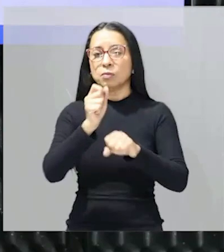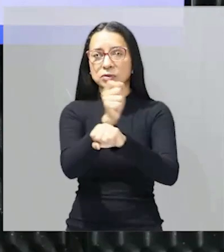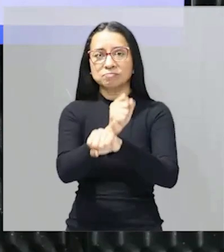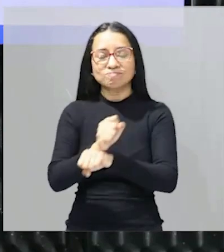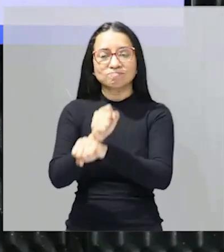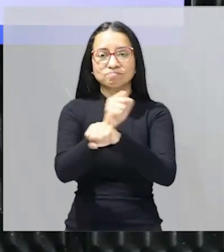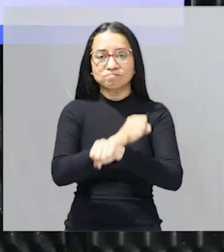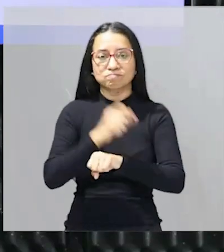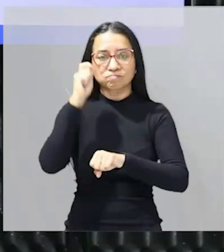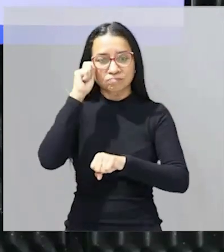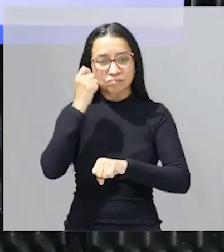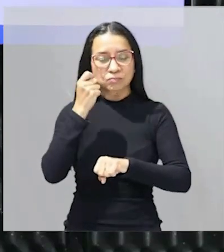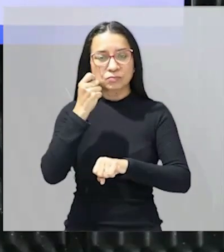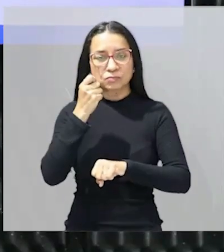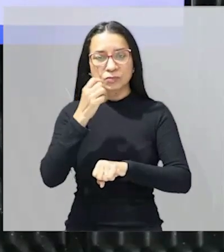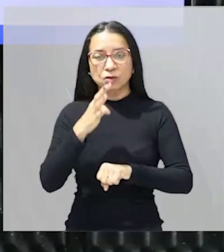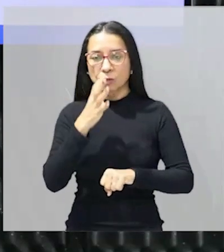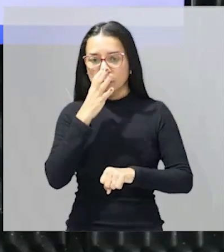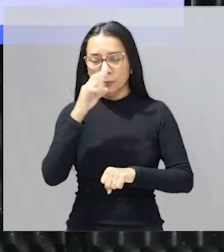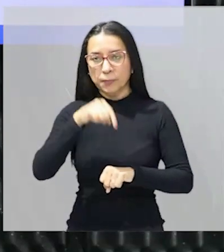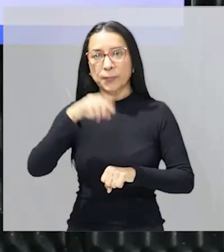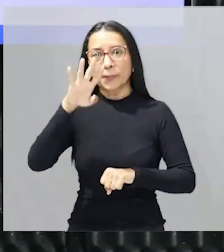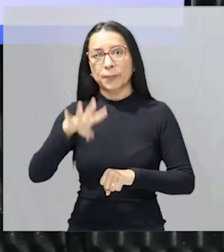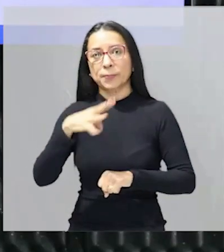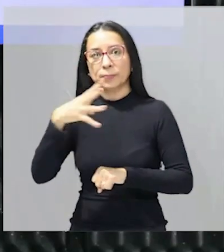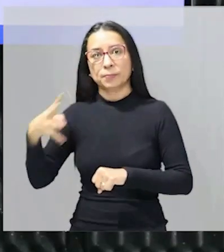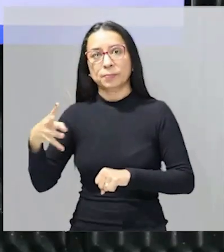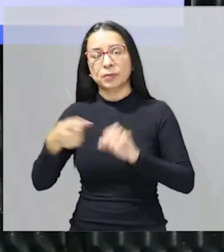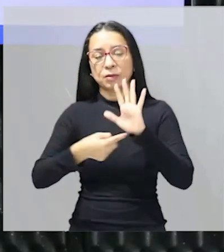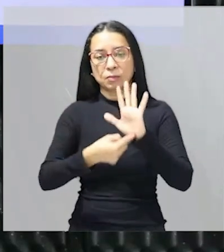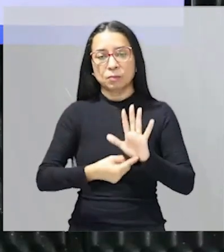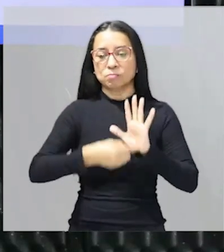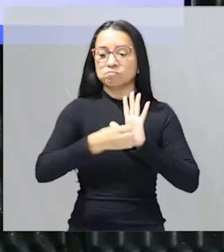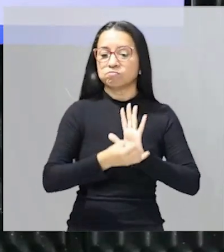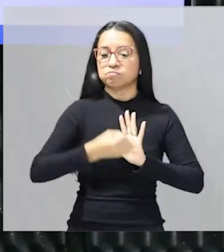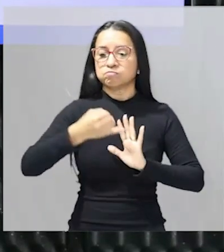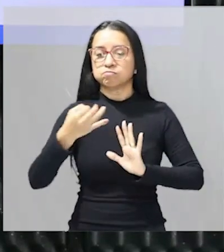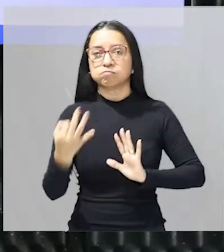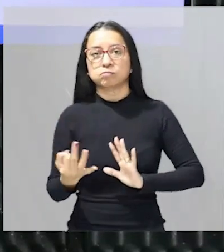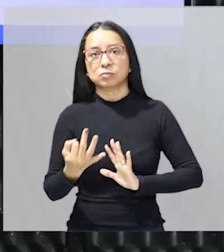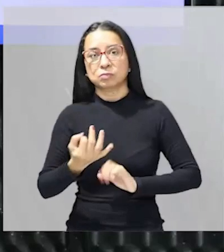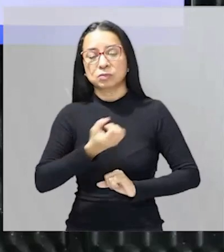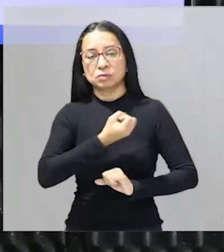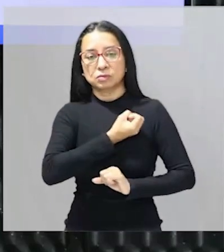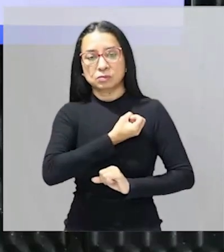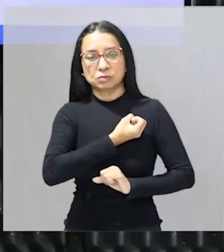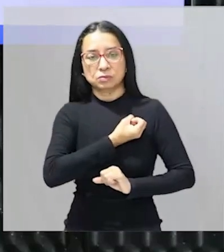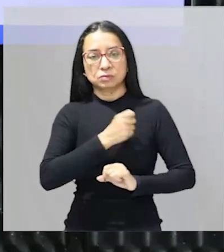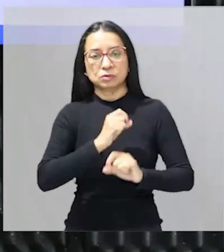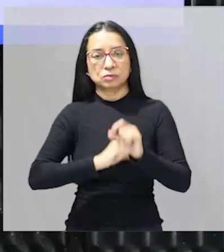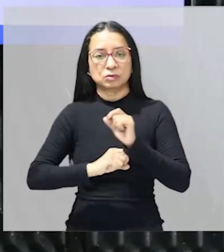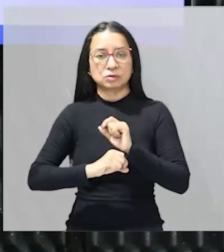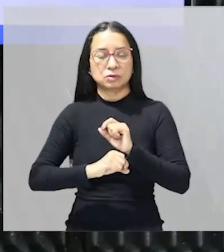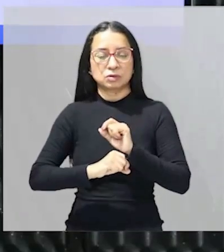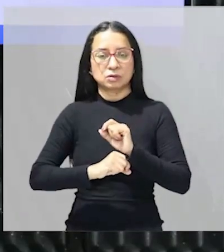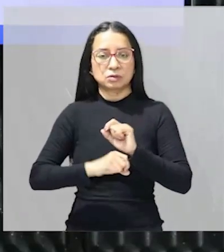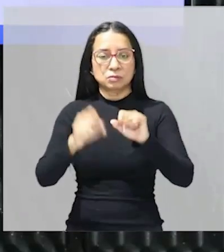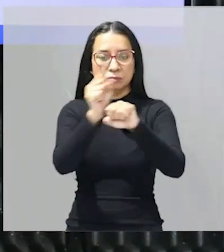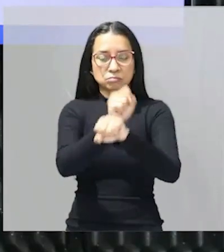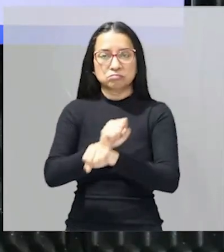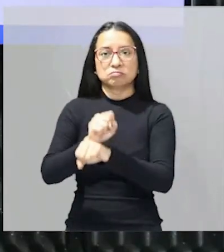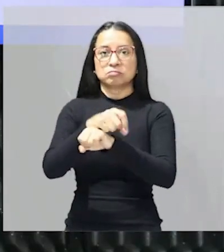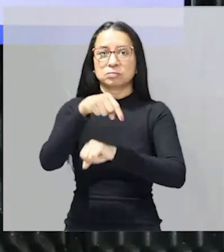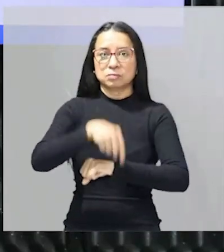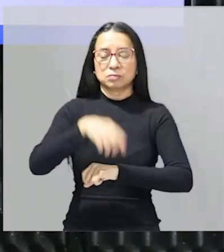observa aqui a tabela, a própria tabela, ela mostra o número de escravos no Brasil, que basicamente é bastante significativo,